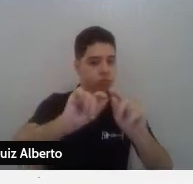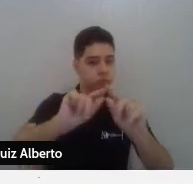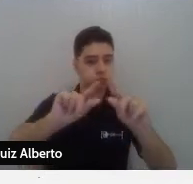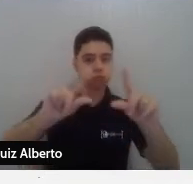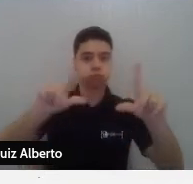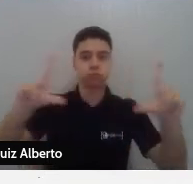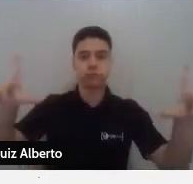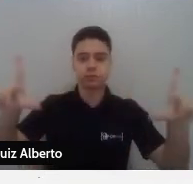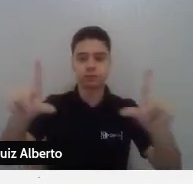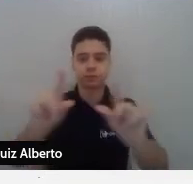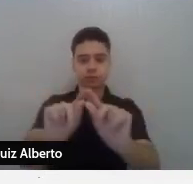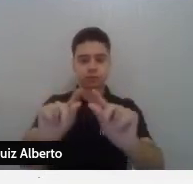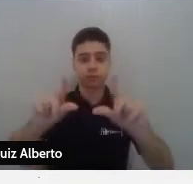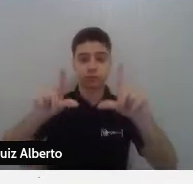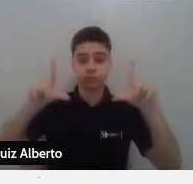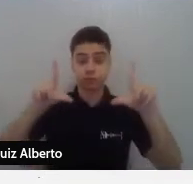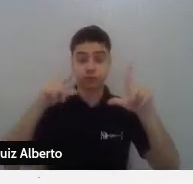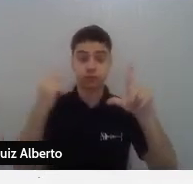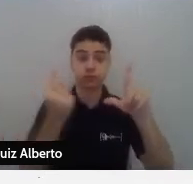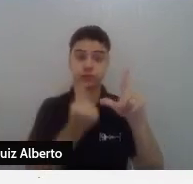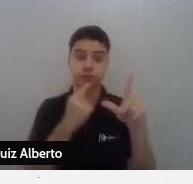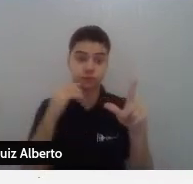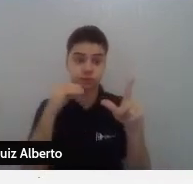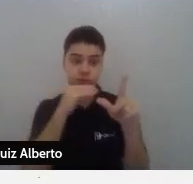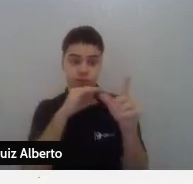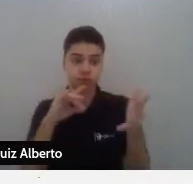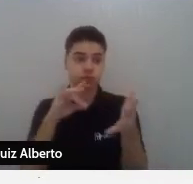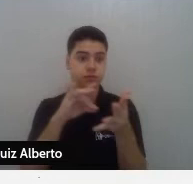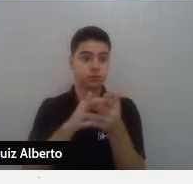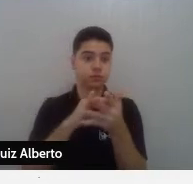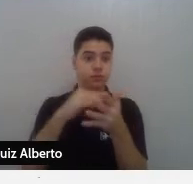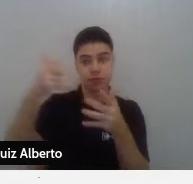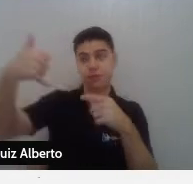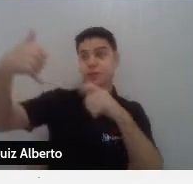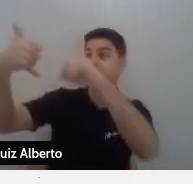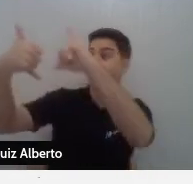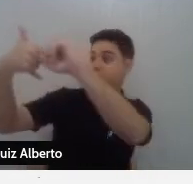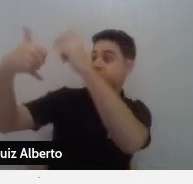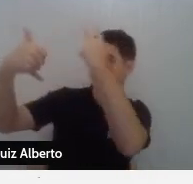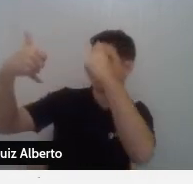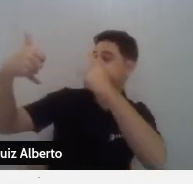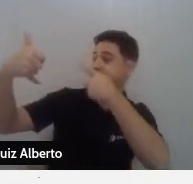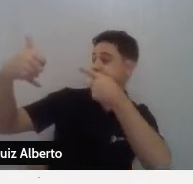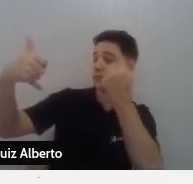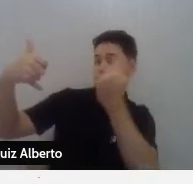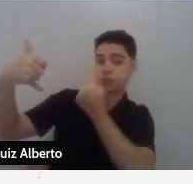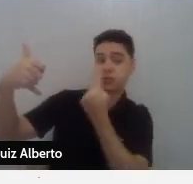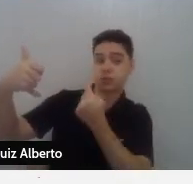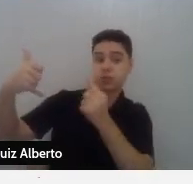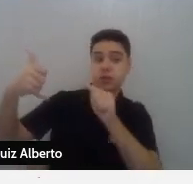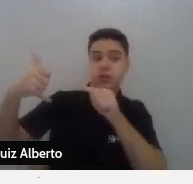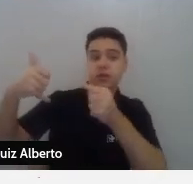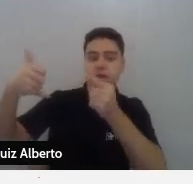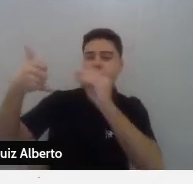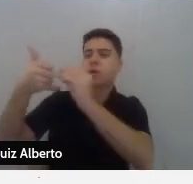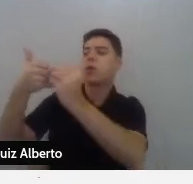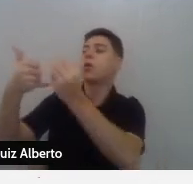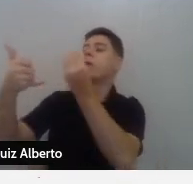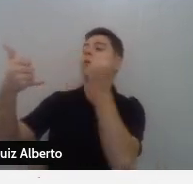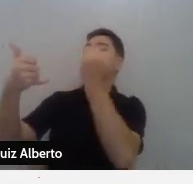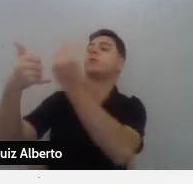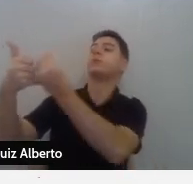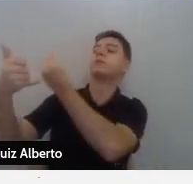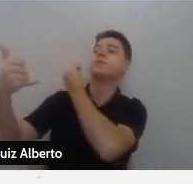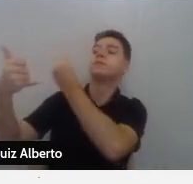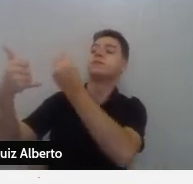vê a realidade, por exemplo, que é o nossa selfie, né? Nosso rosto, e ele acrescenta algumas coisas. Então,